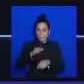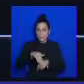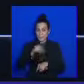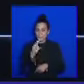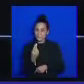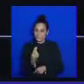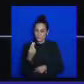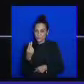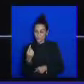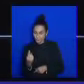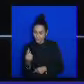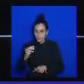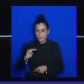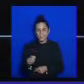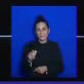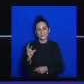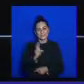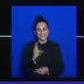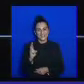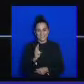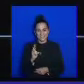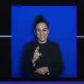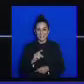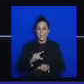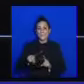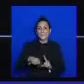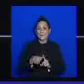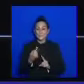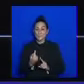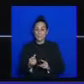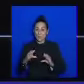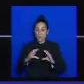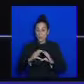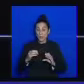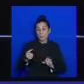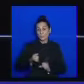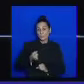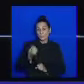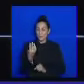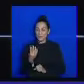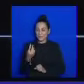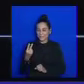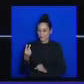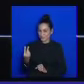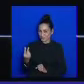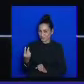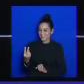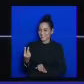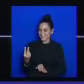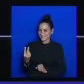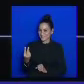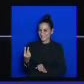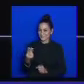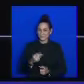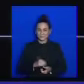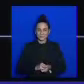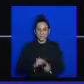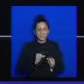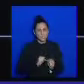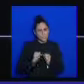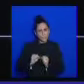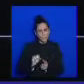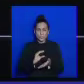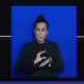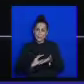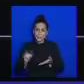de R$ 21 milhões. Vem chegando mais uma bola, 42, bola 42. Você